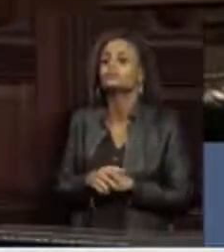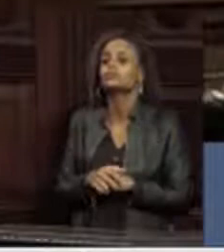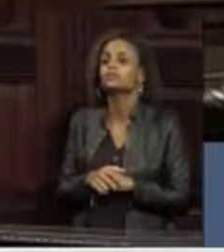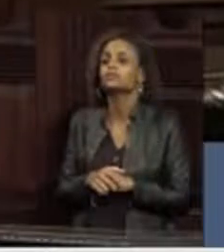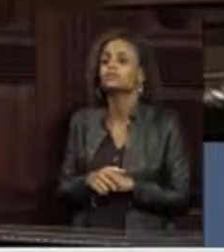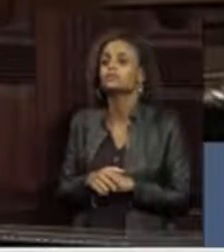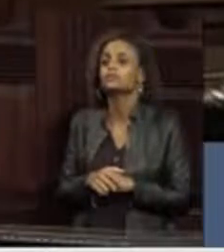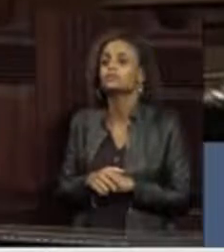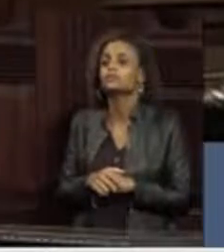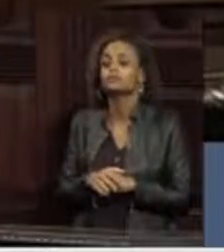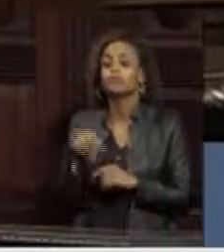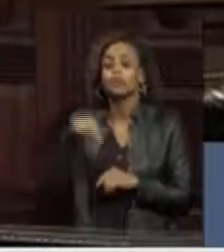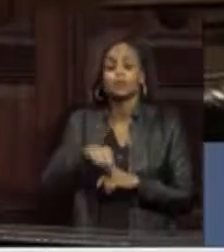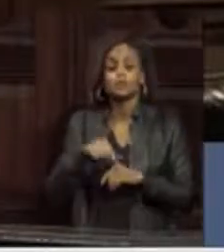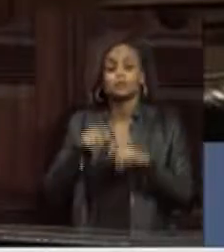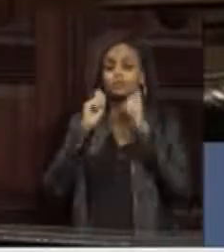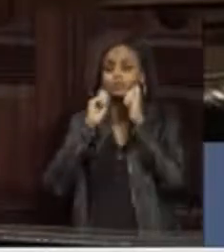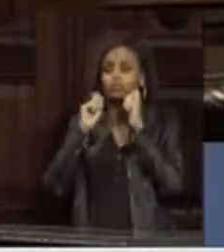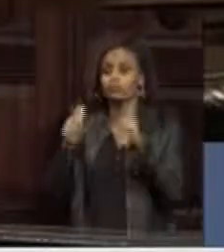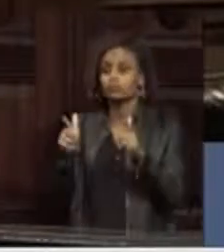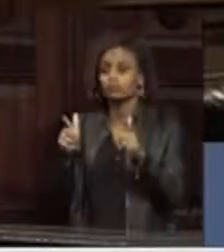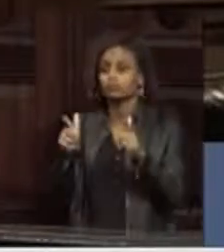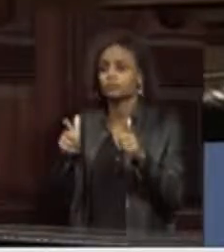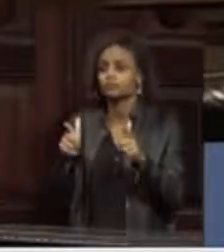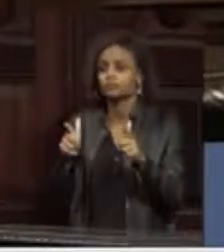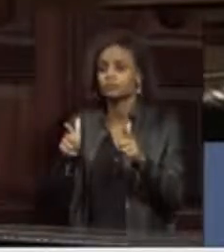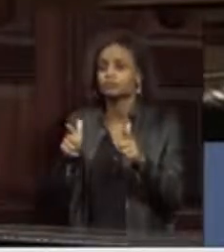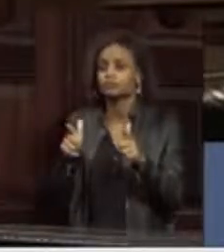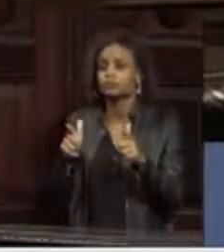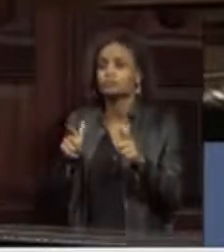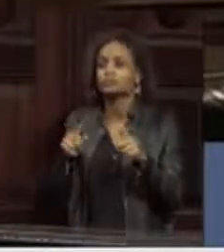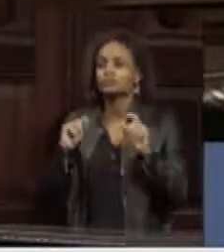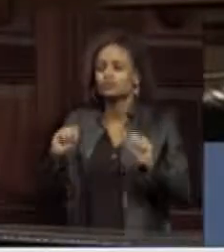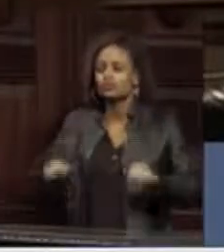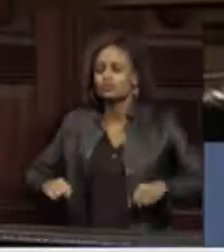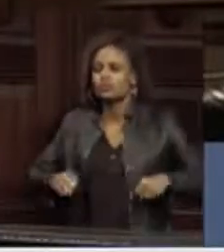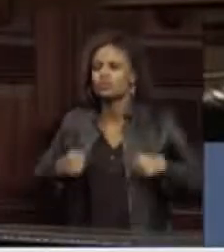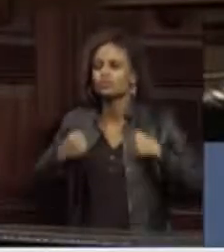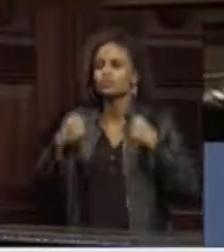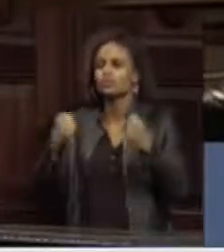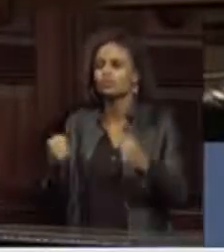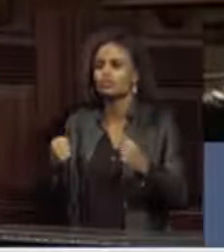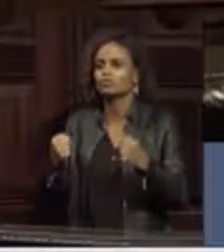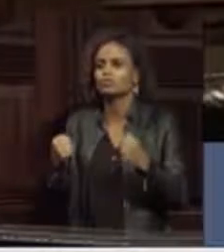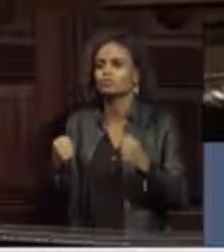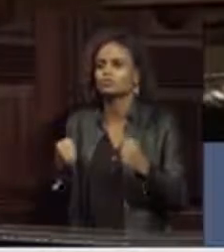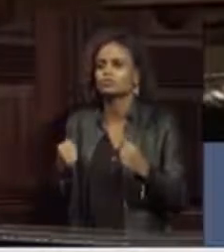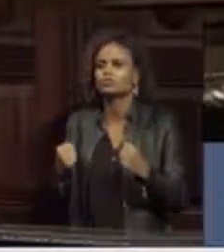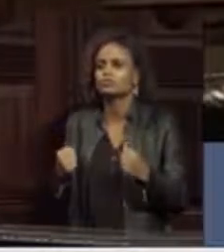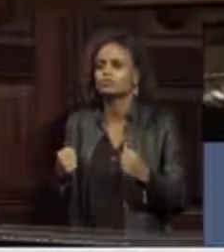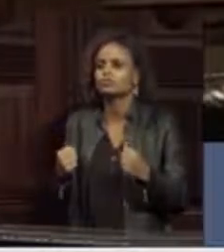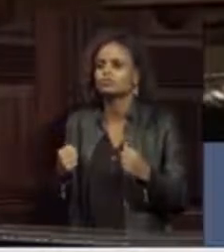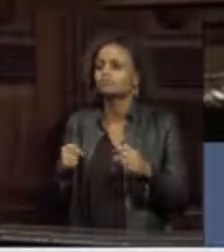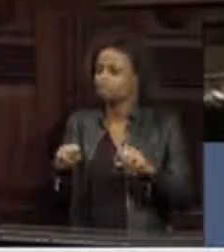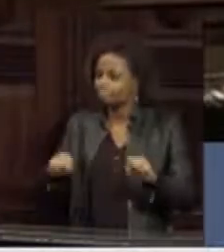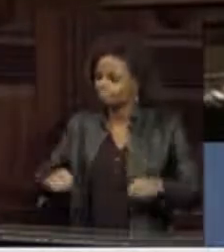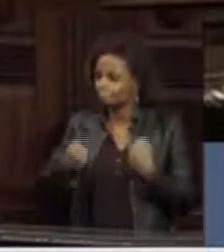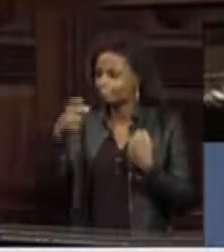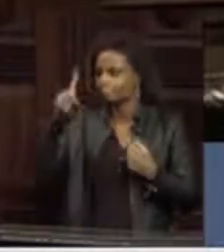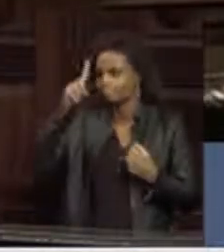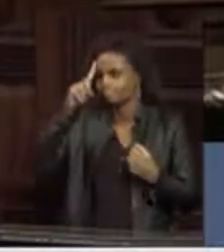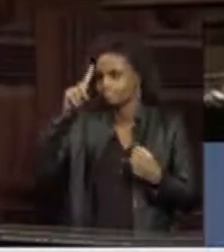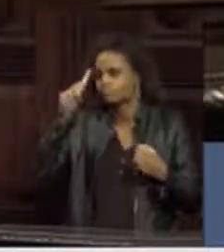a que este plenário tem se dedicado à exaustiva